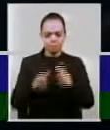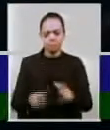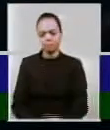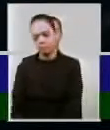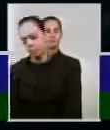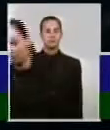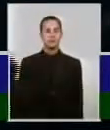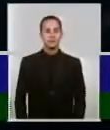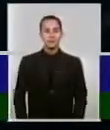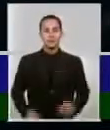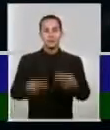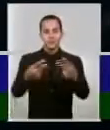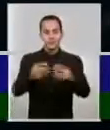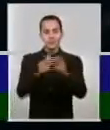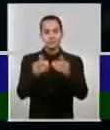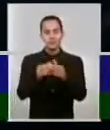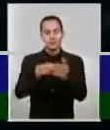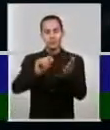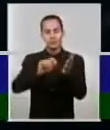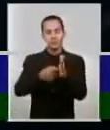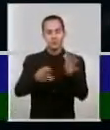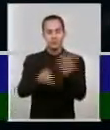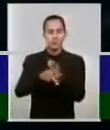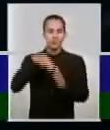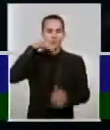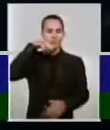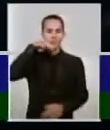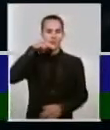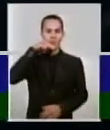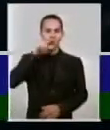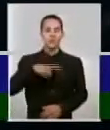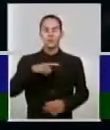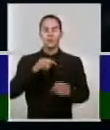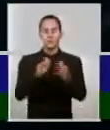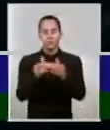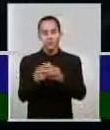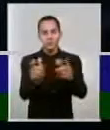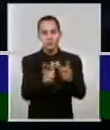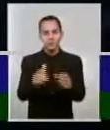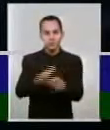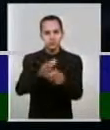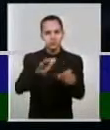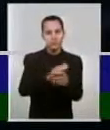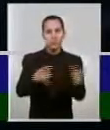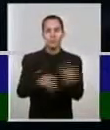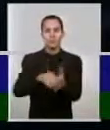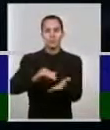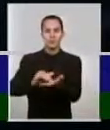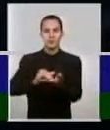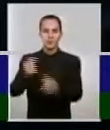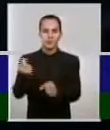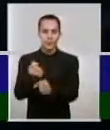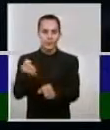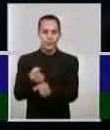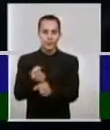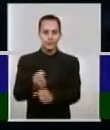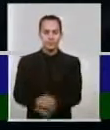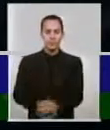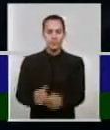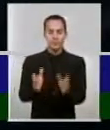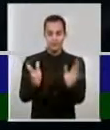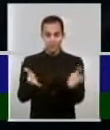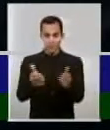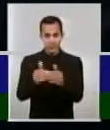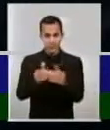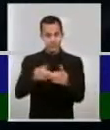Hortênsias. Esses foram requerimentos do vereador Márcio Nobre, que solicitou a operação Tapa Buracos à Secretaria de Obras.